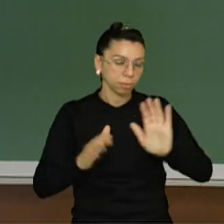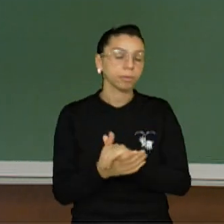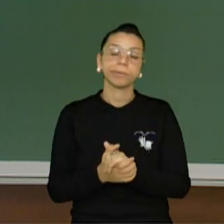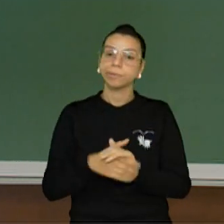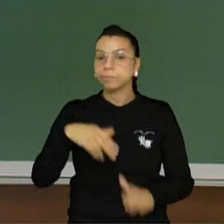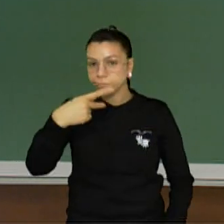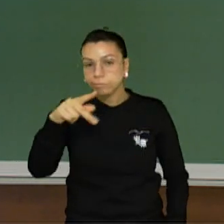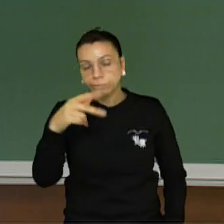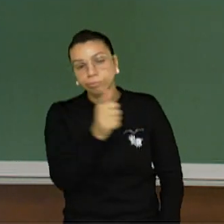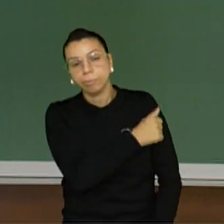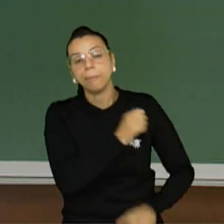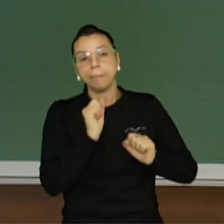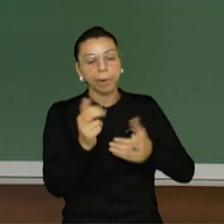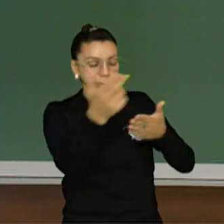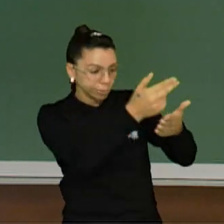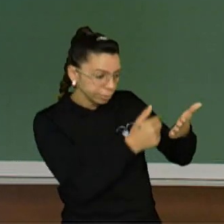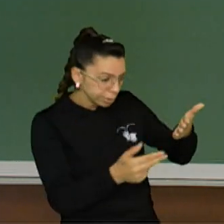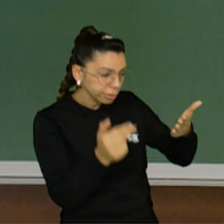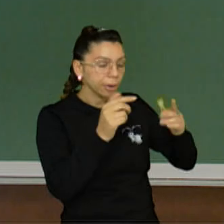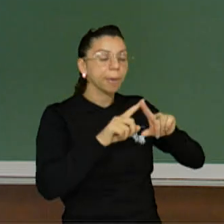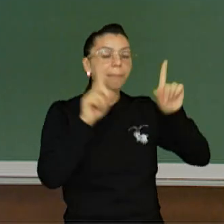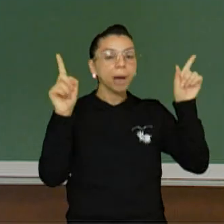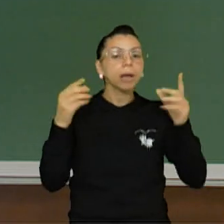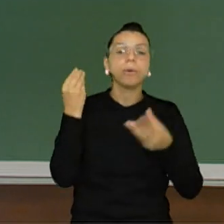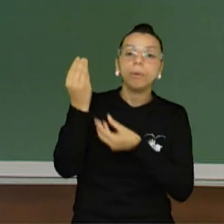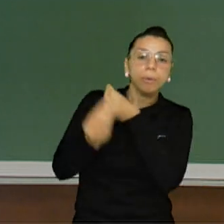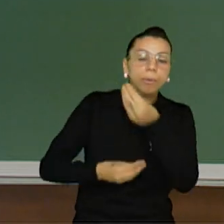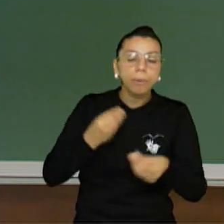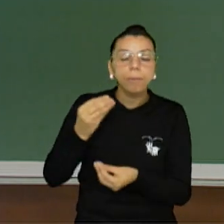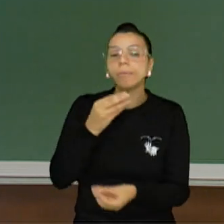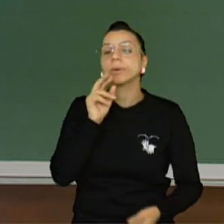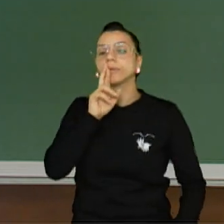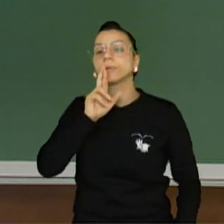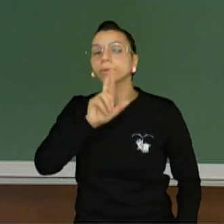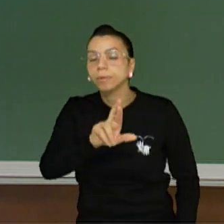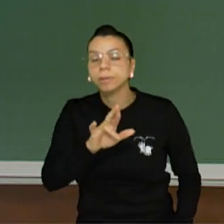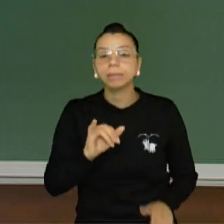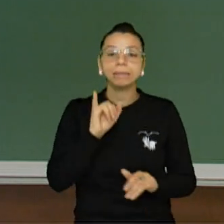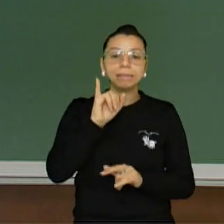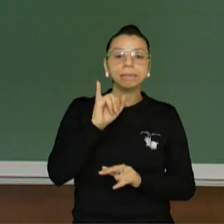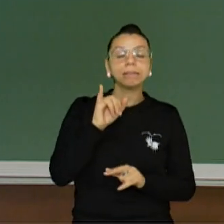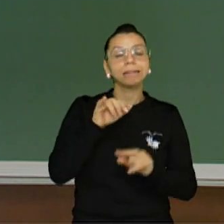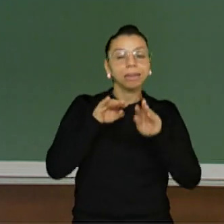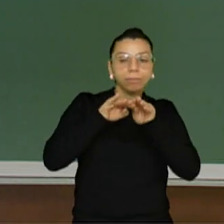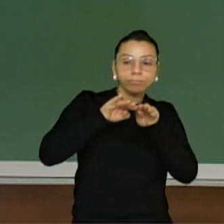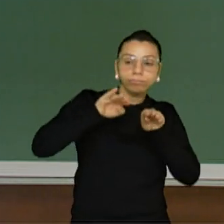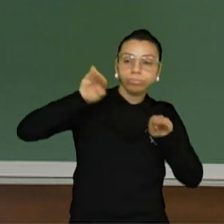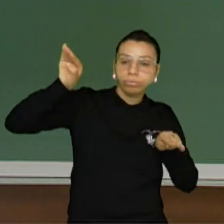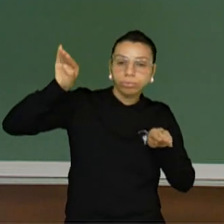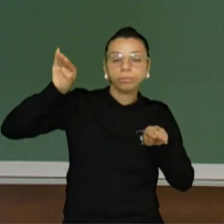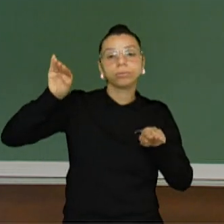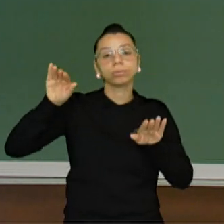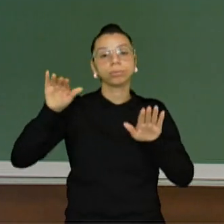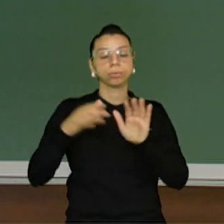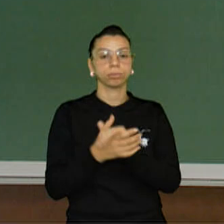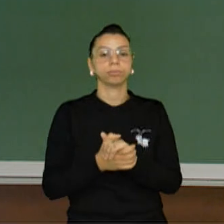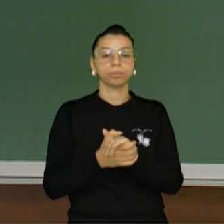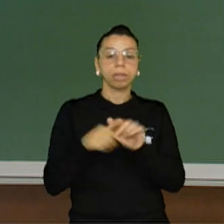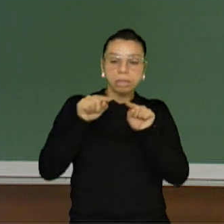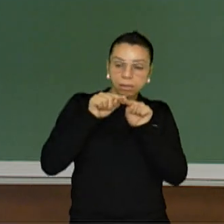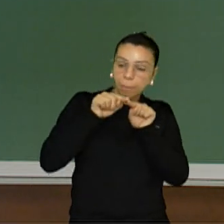pode desenhar. Sem desenhar, como eu posso responder se esses pontos estão numa mesma reta? Se eles